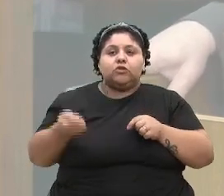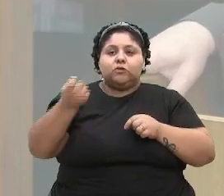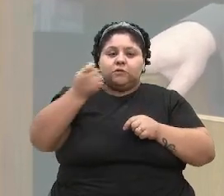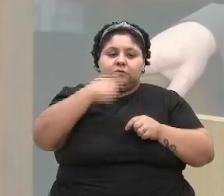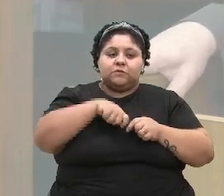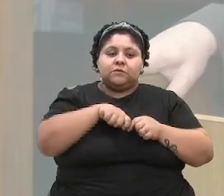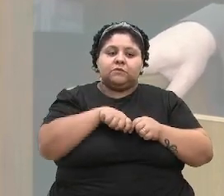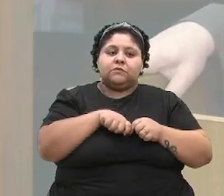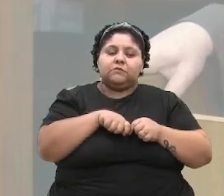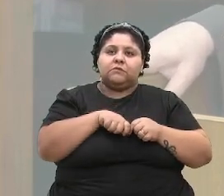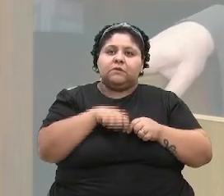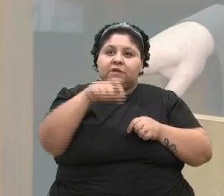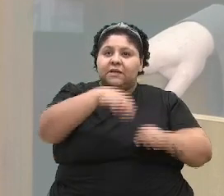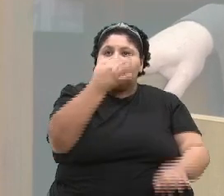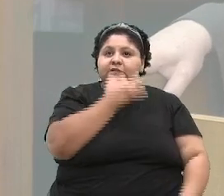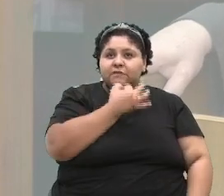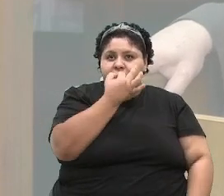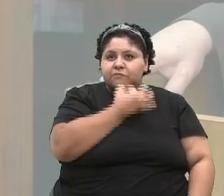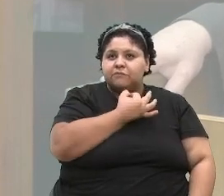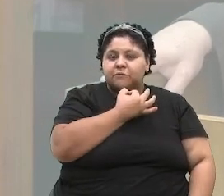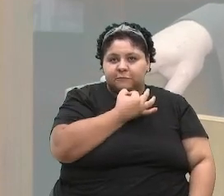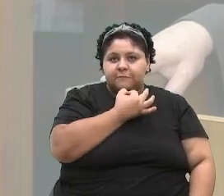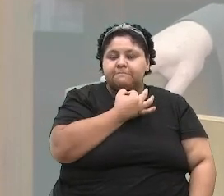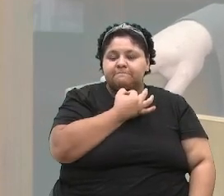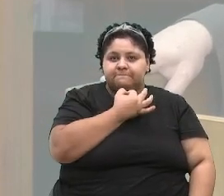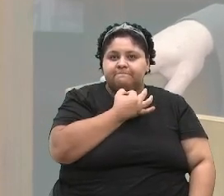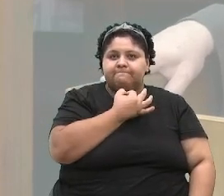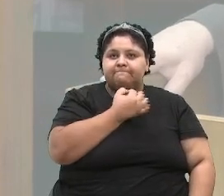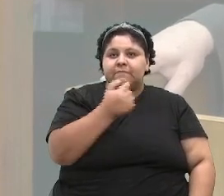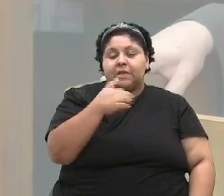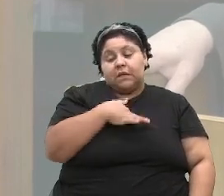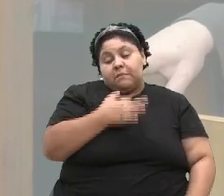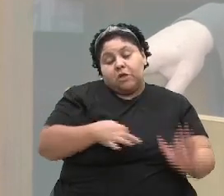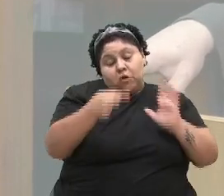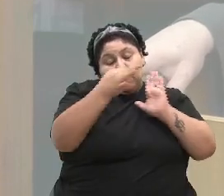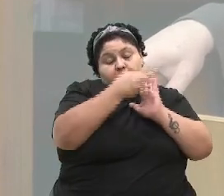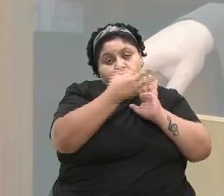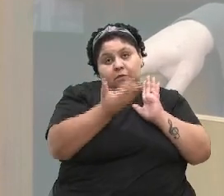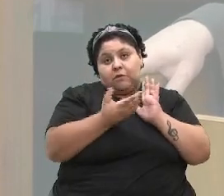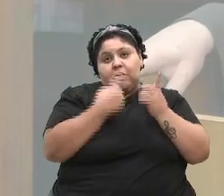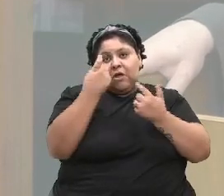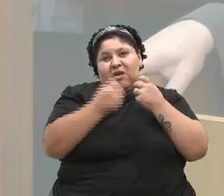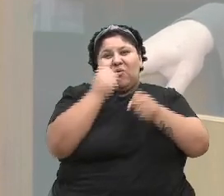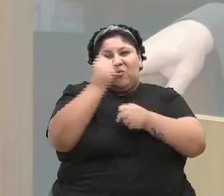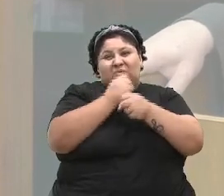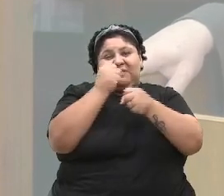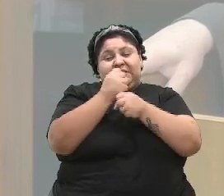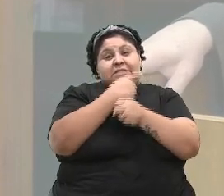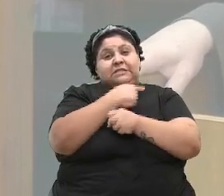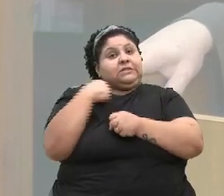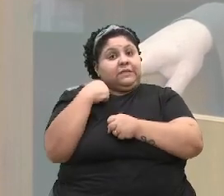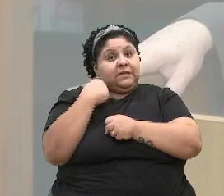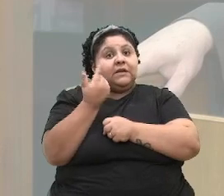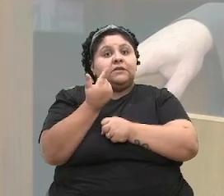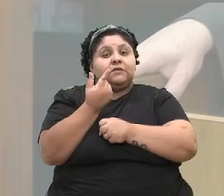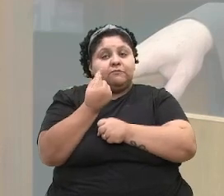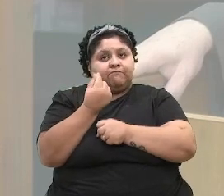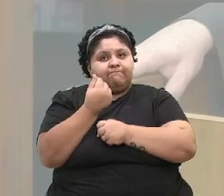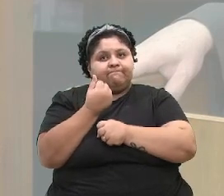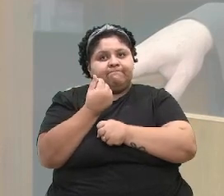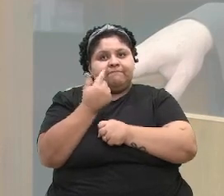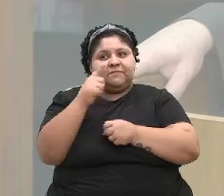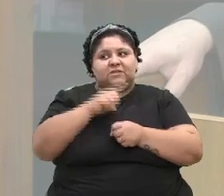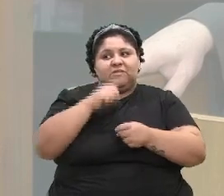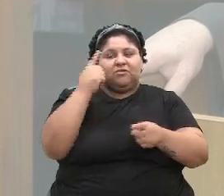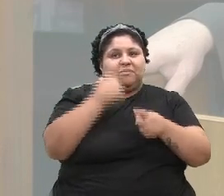a página de Caxias do Sul. Caxias do Sul, na minha opinião, está com alguns anos de atraso econômico, por não ter um